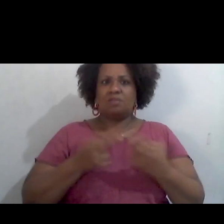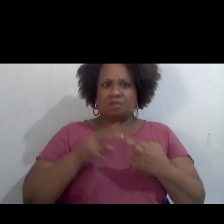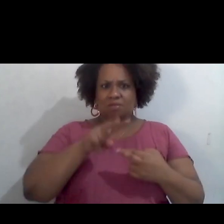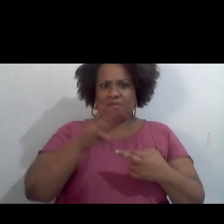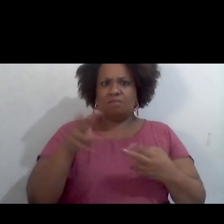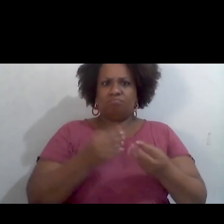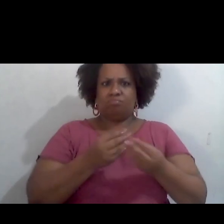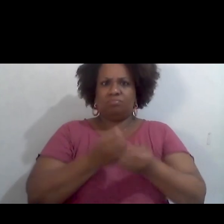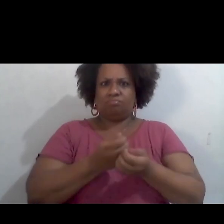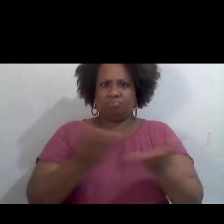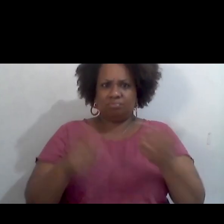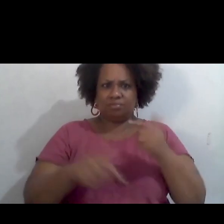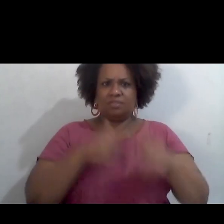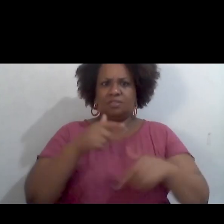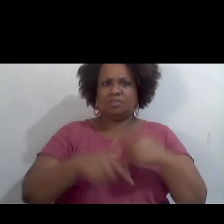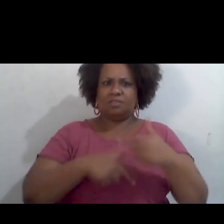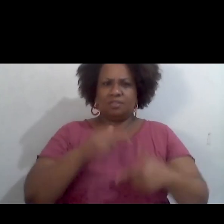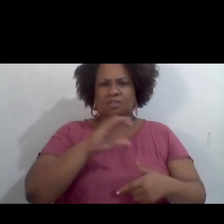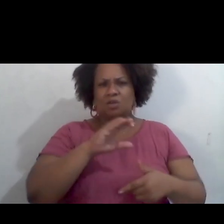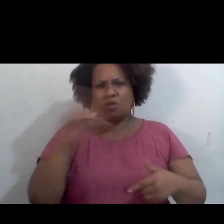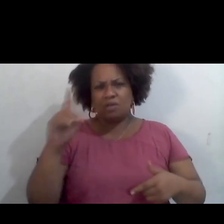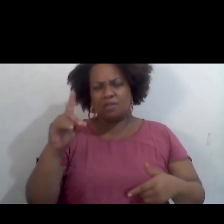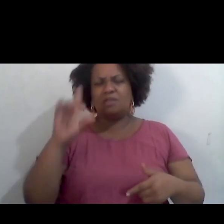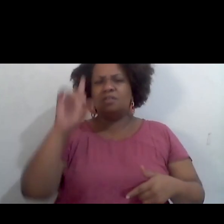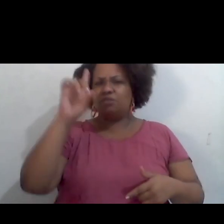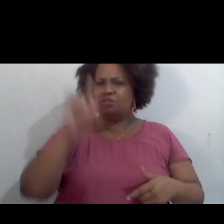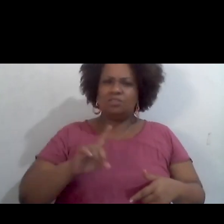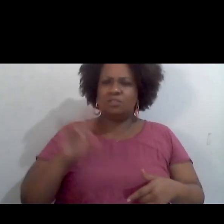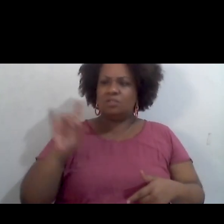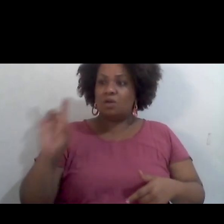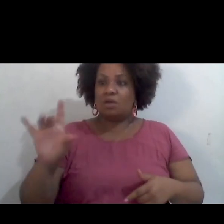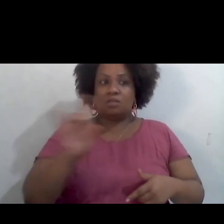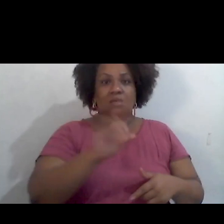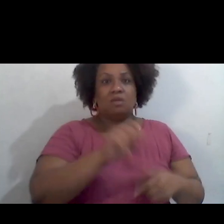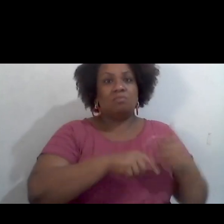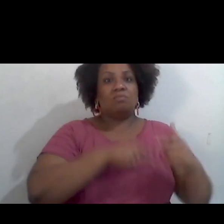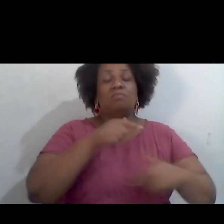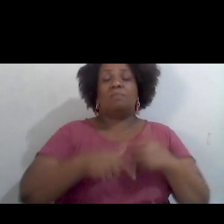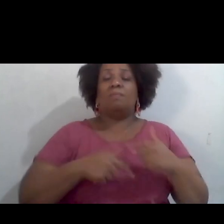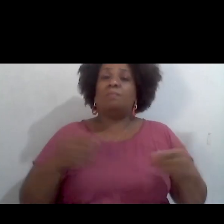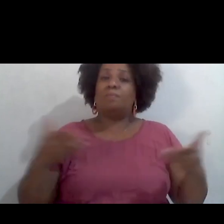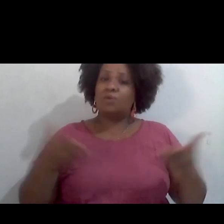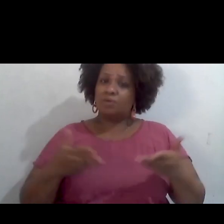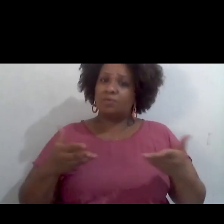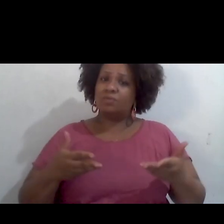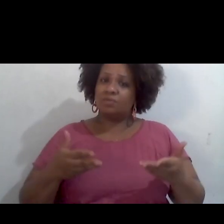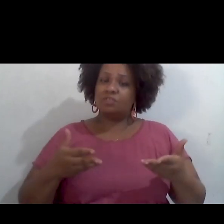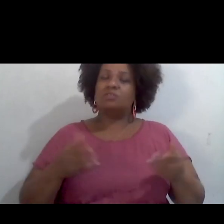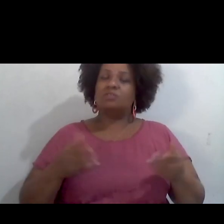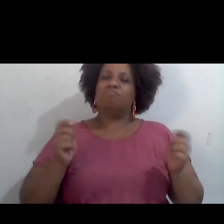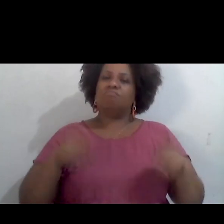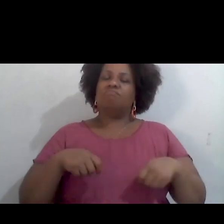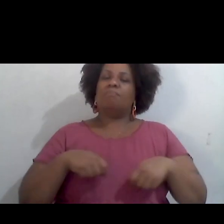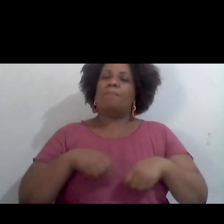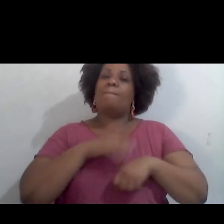da FUNCEB, coordenadores e diretores, todos, cada um numa função hoje aqui, para que possamos fazer um